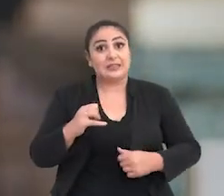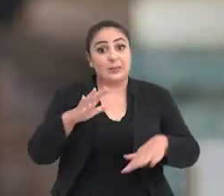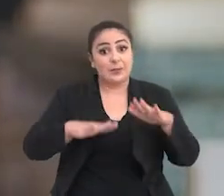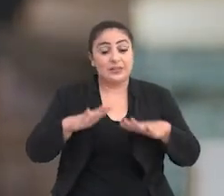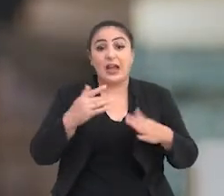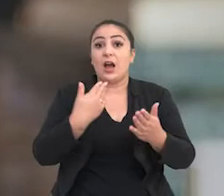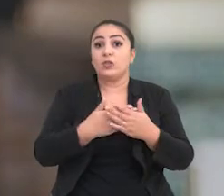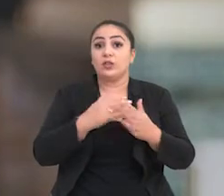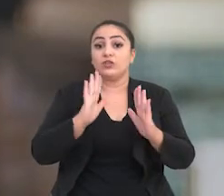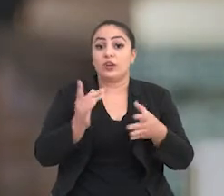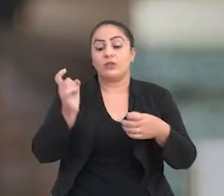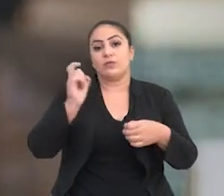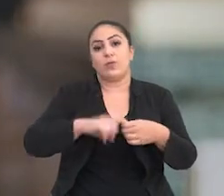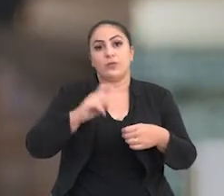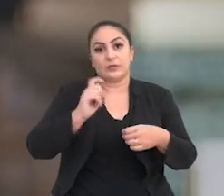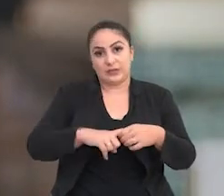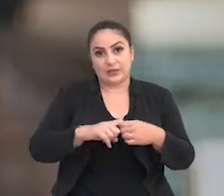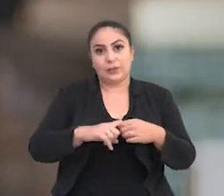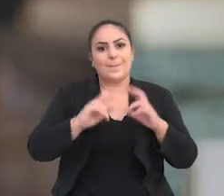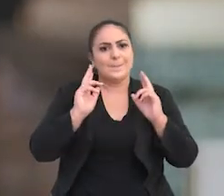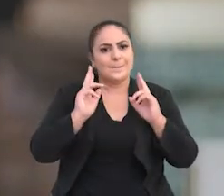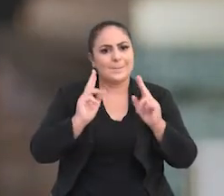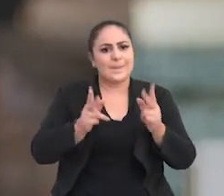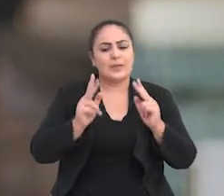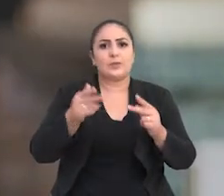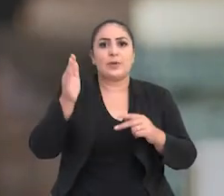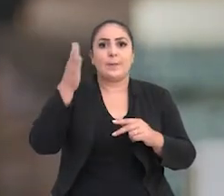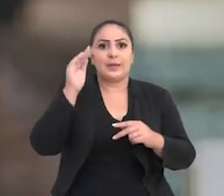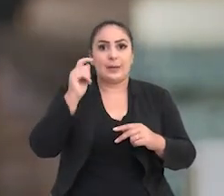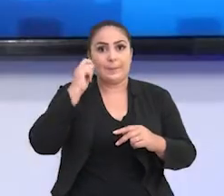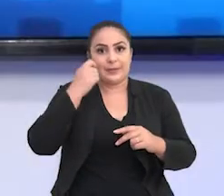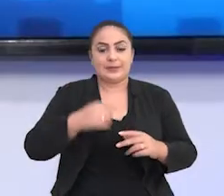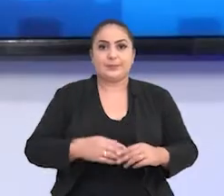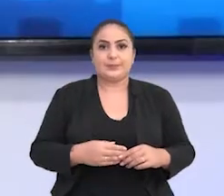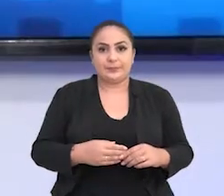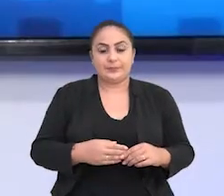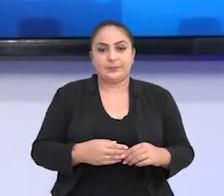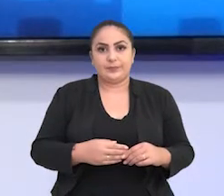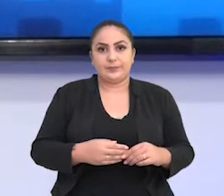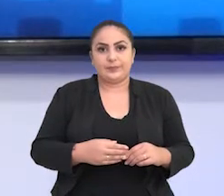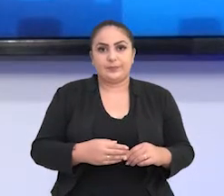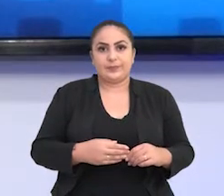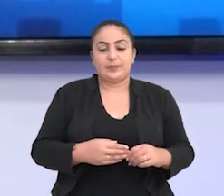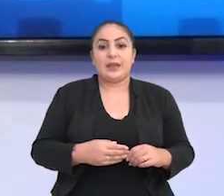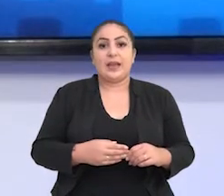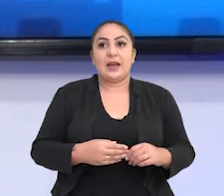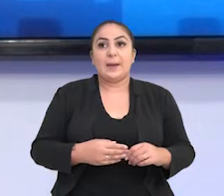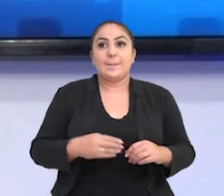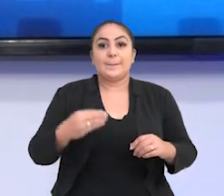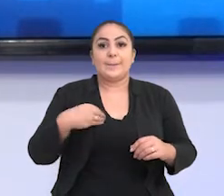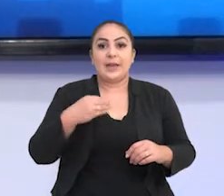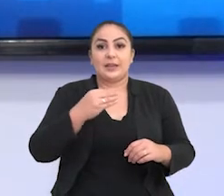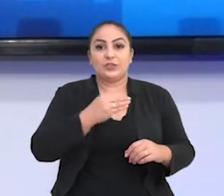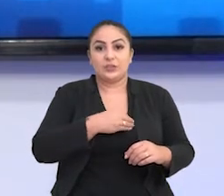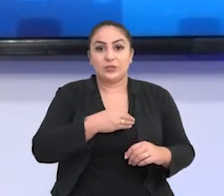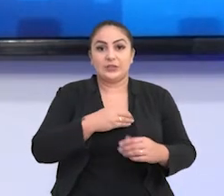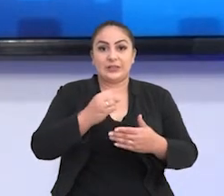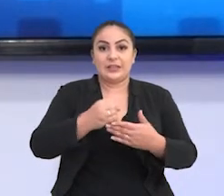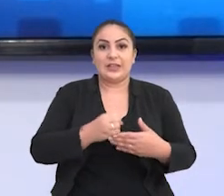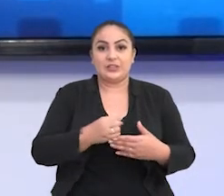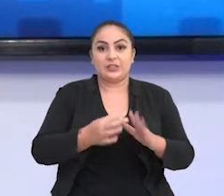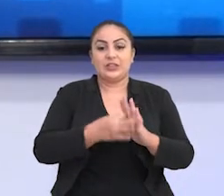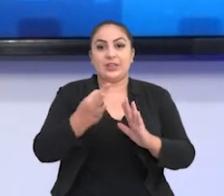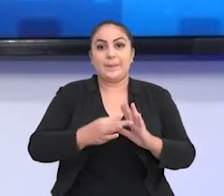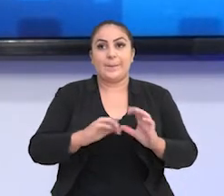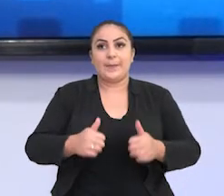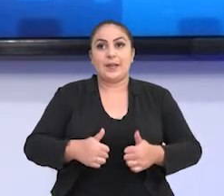dependesse, as aulas já teriam retornado, mesmo em bandeira preta. Ortopedista traz dicas para melhorar a postura